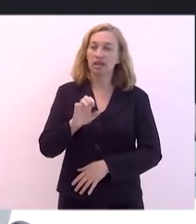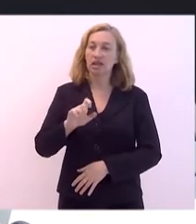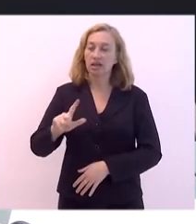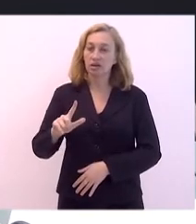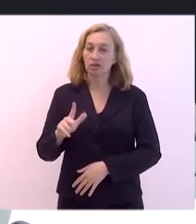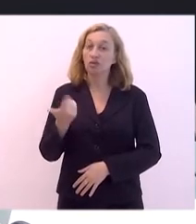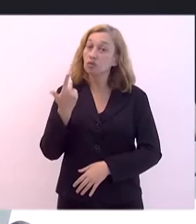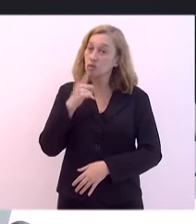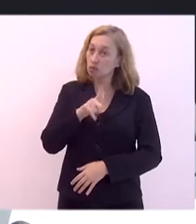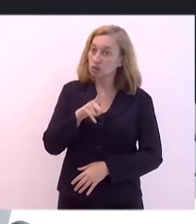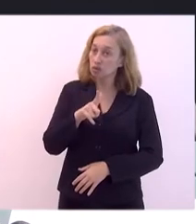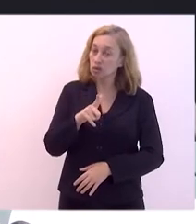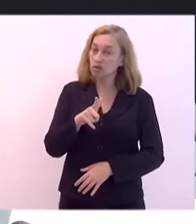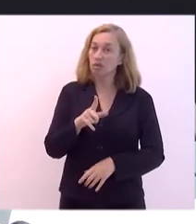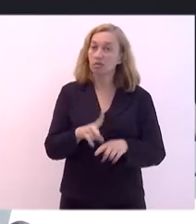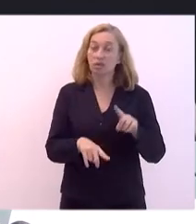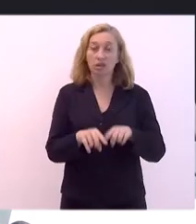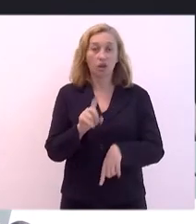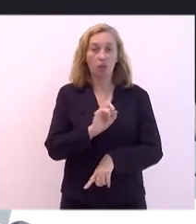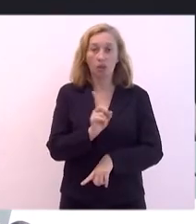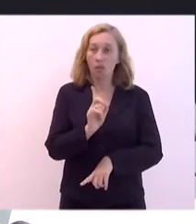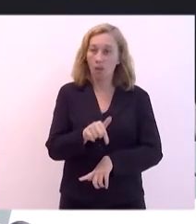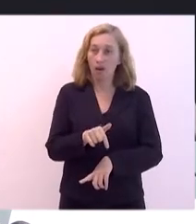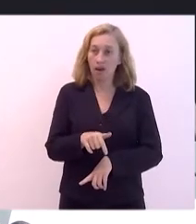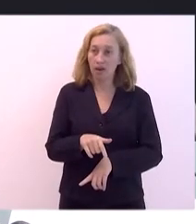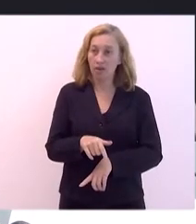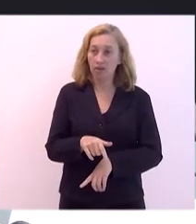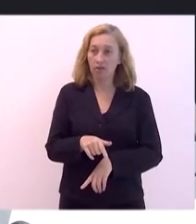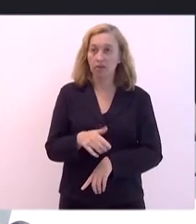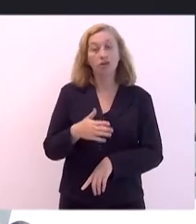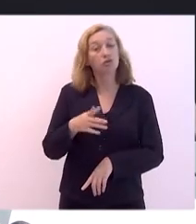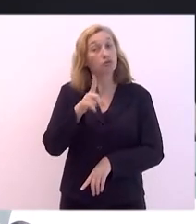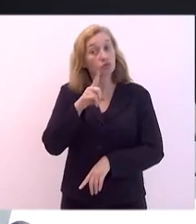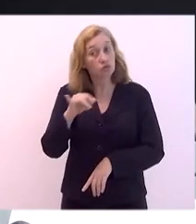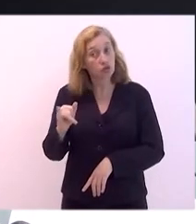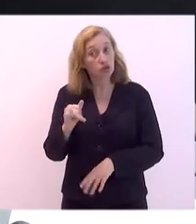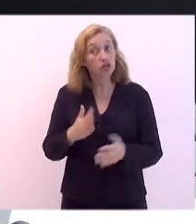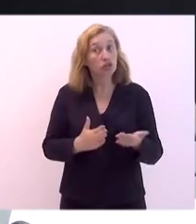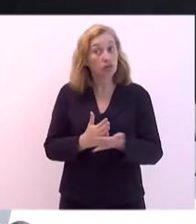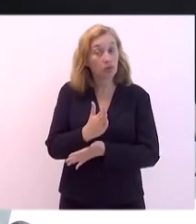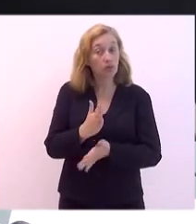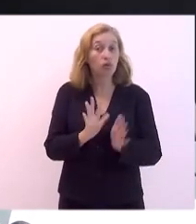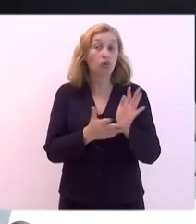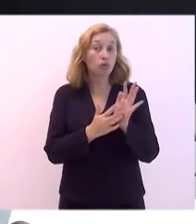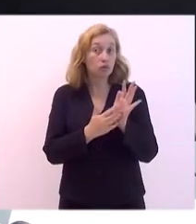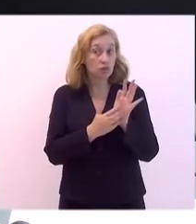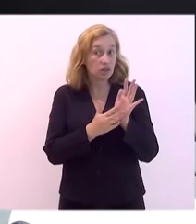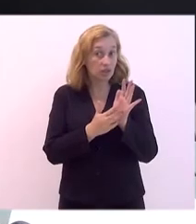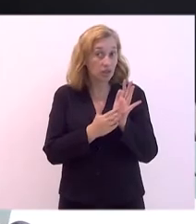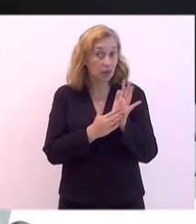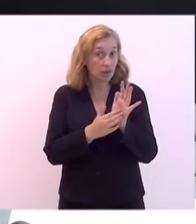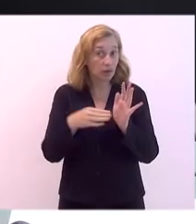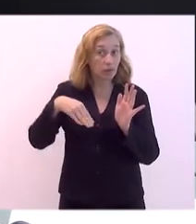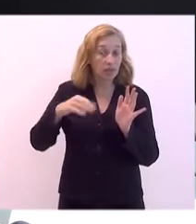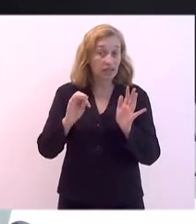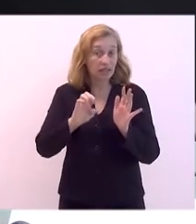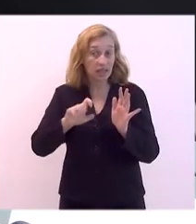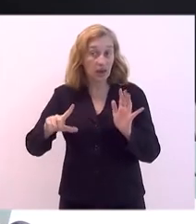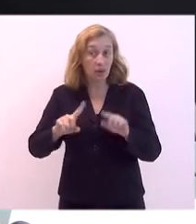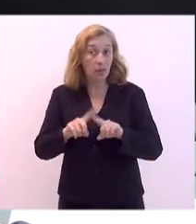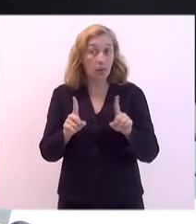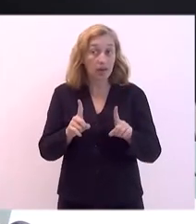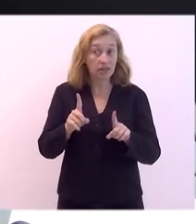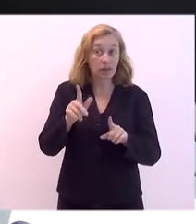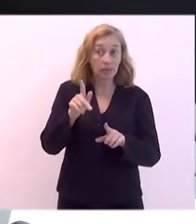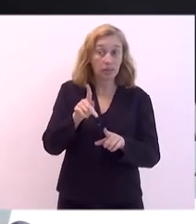correto, porque imaterial não é. Né? Até no mesmo dia a gente aprovou o samba como imaterial, mas a passarela